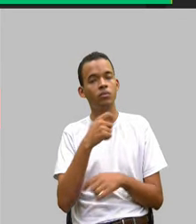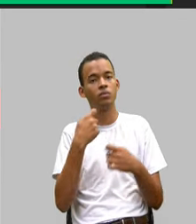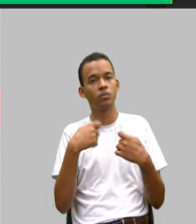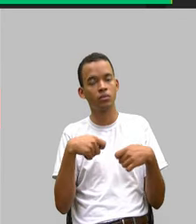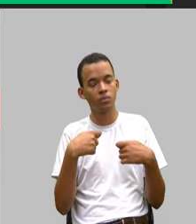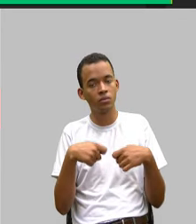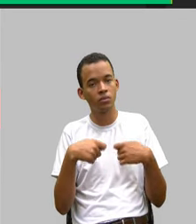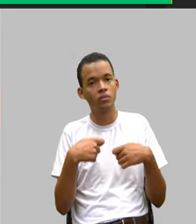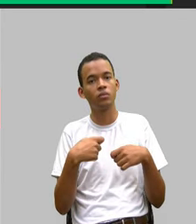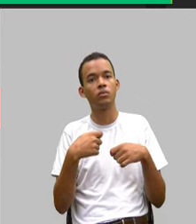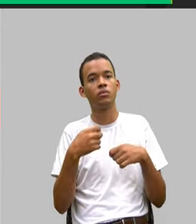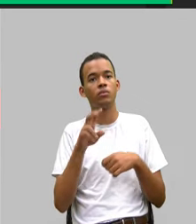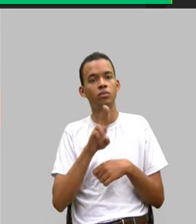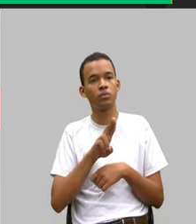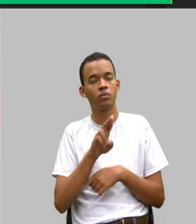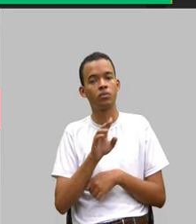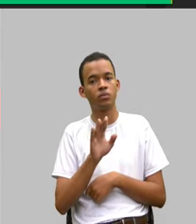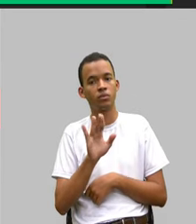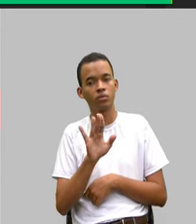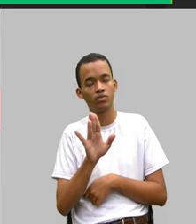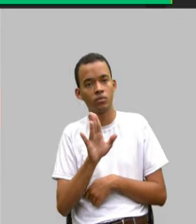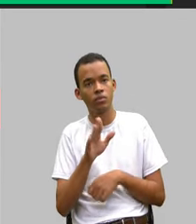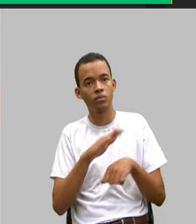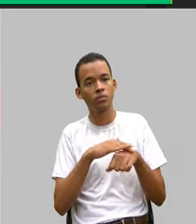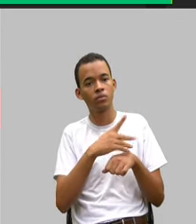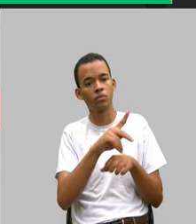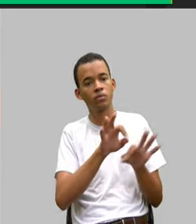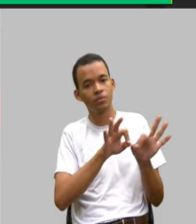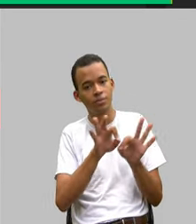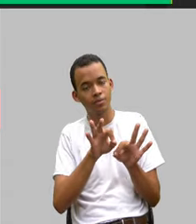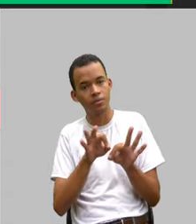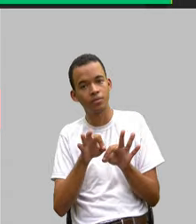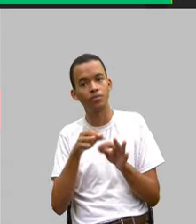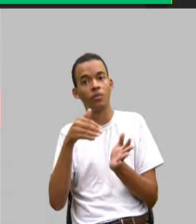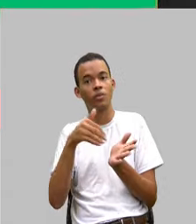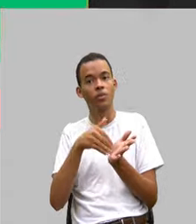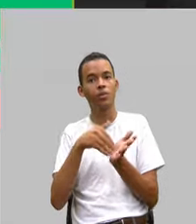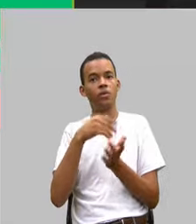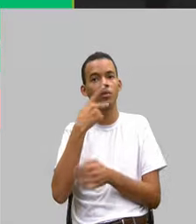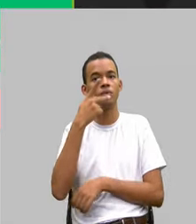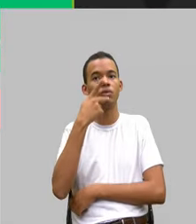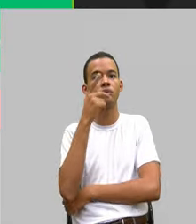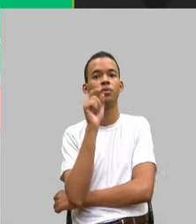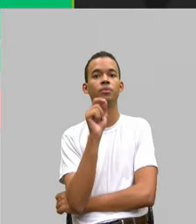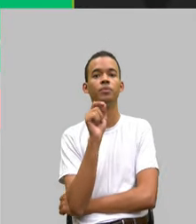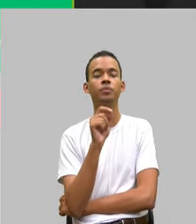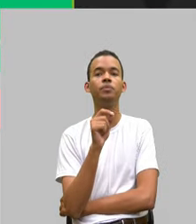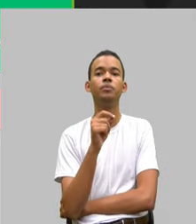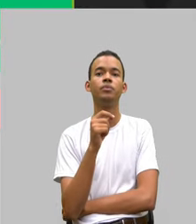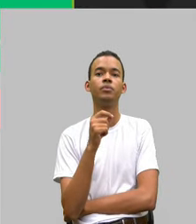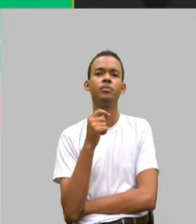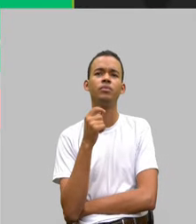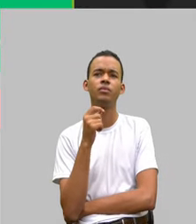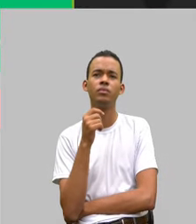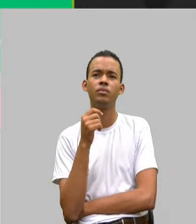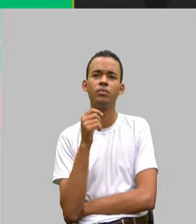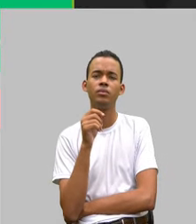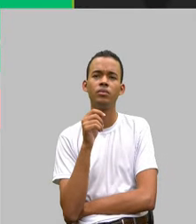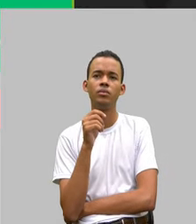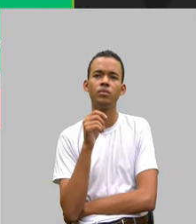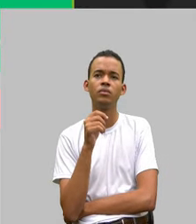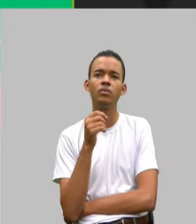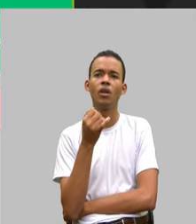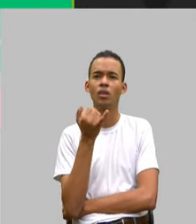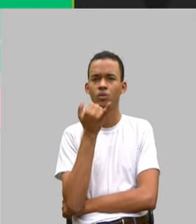medicinal e e ele finaliza trazendo eu não quero ficar e esqueci de contar durante esse